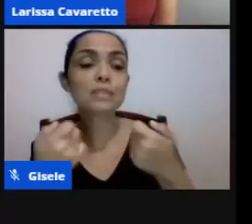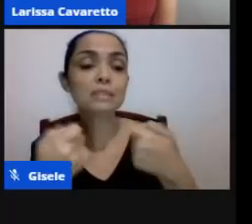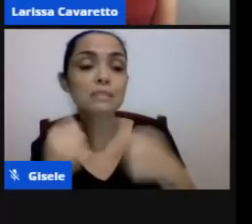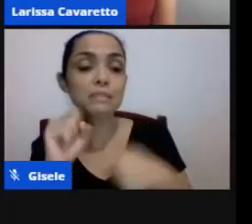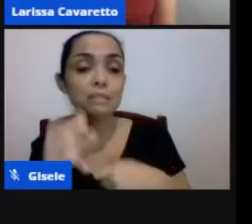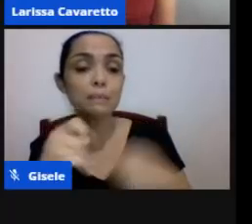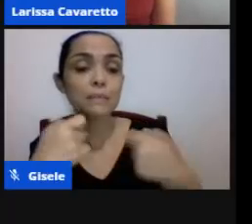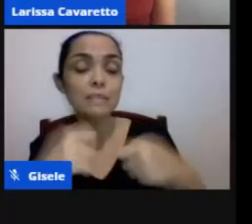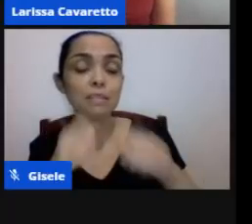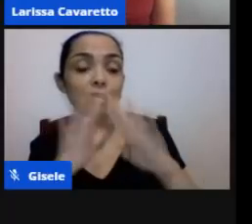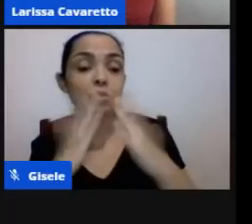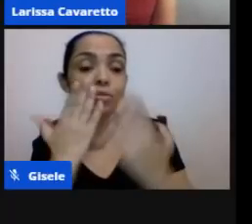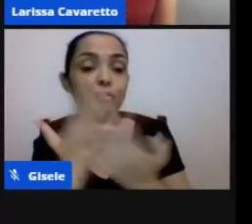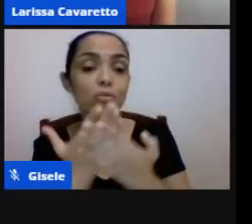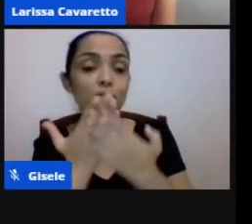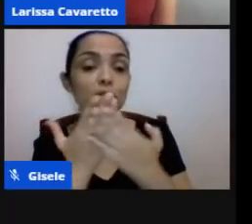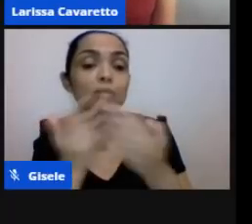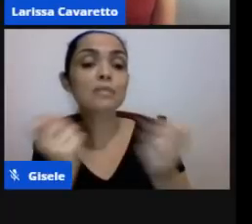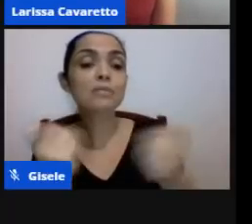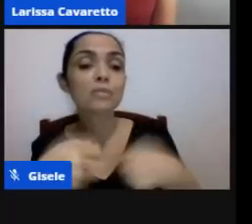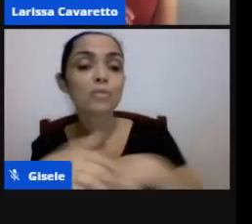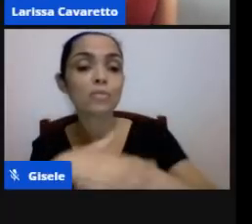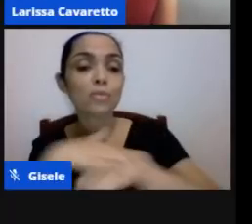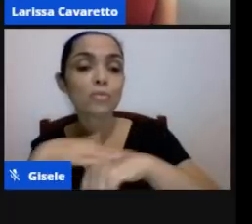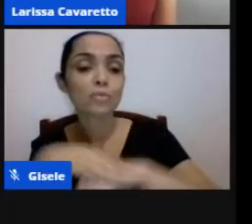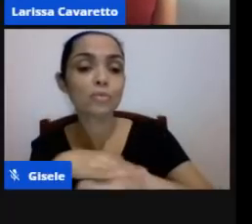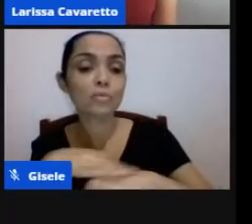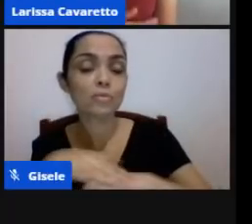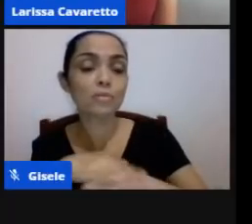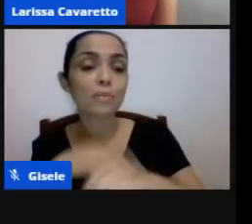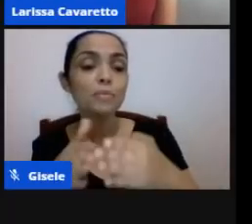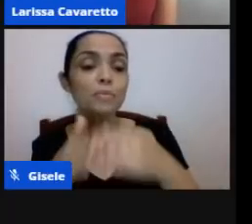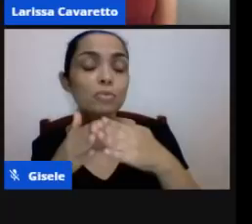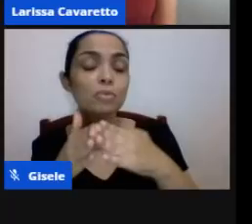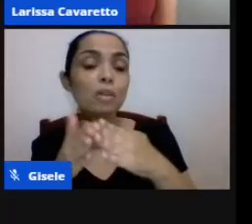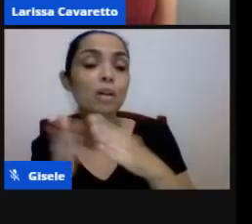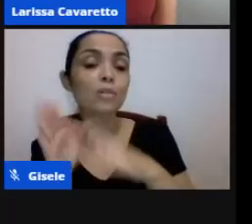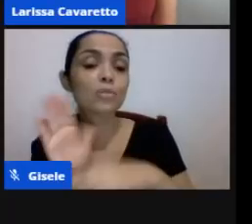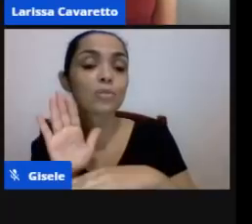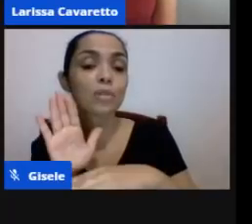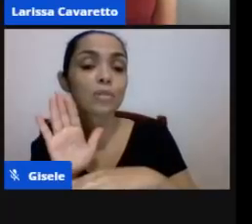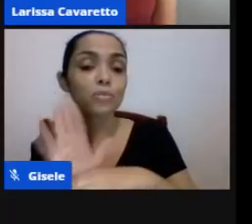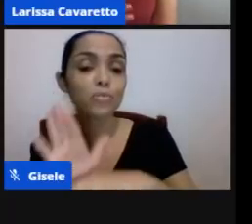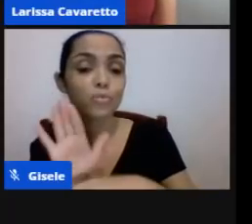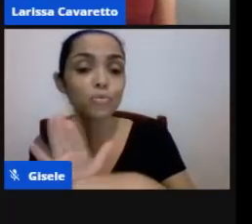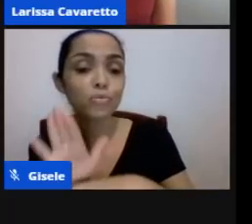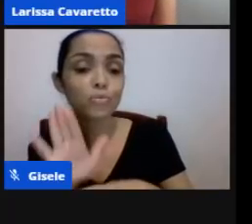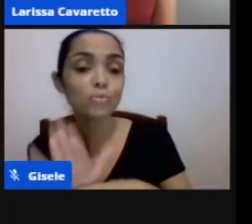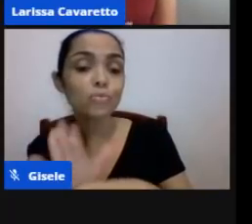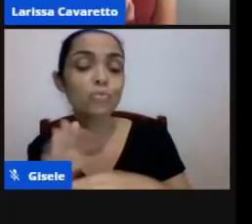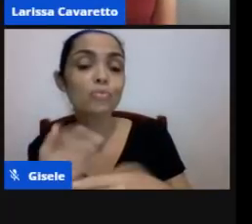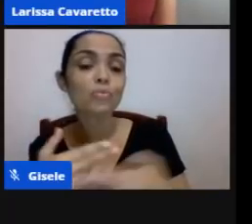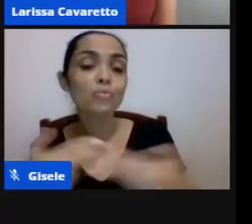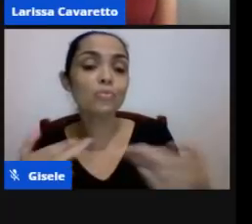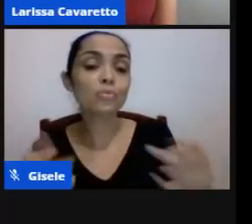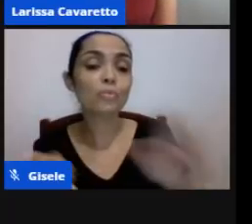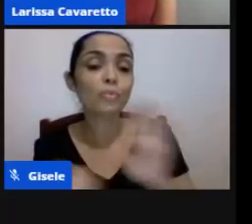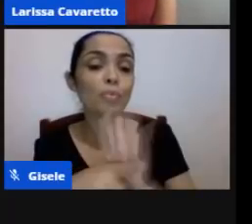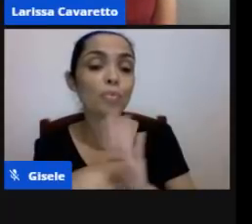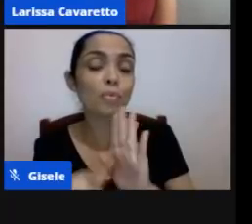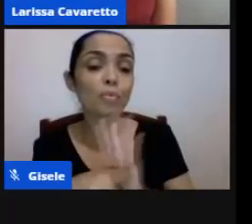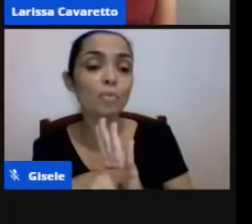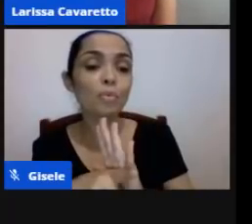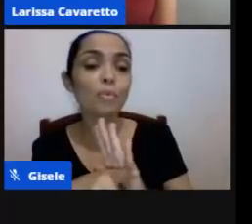escola quiser conversar, quiser pedir ajuda para, às vezes, alguma coisa mais específica, tiver alguma dúvida